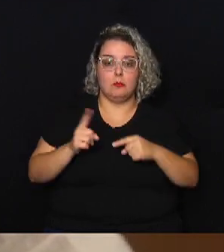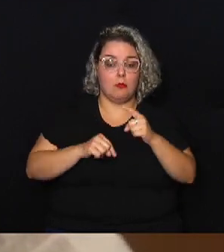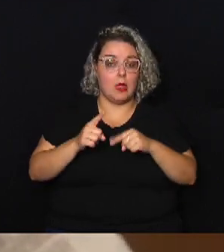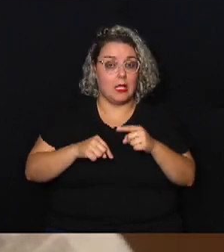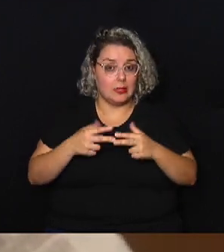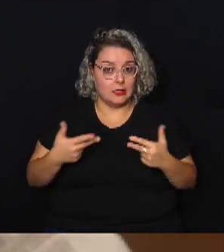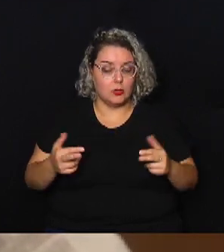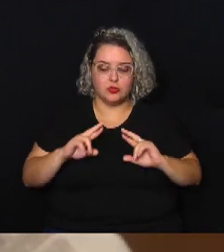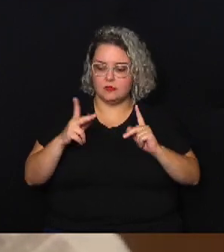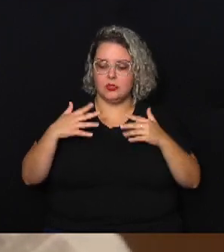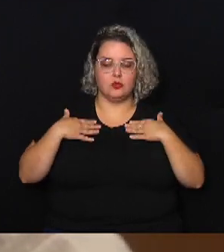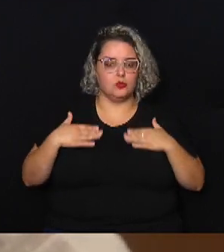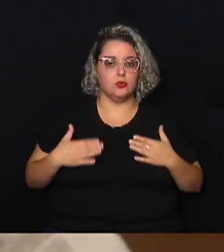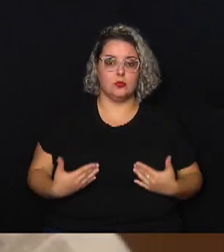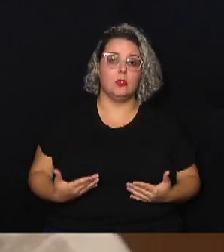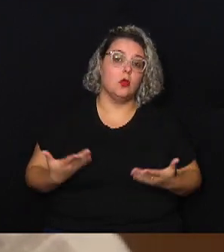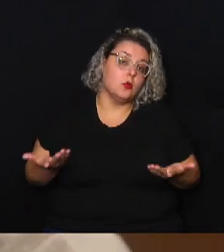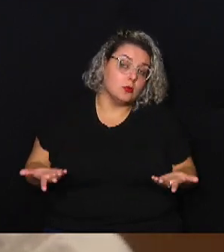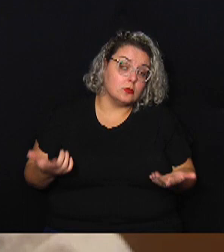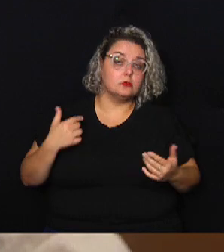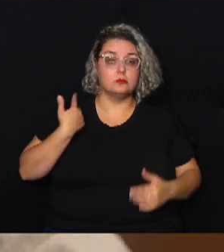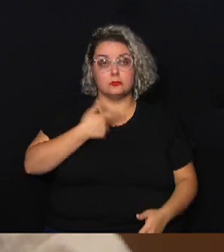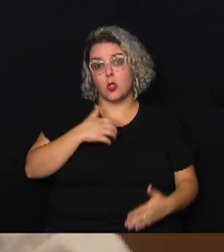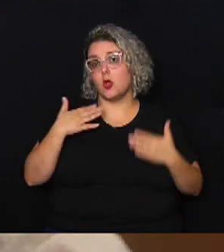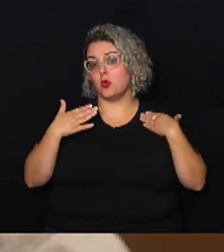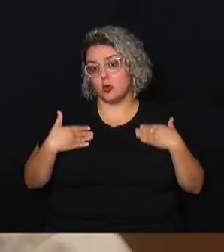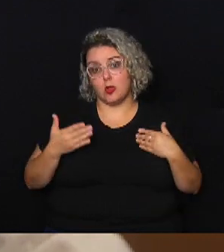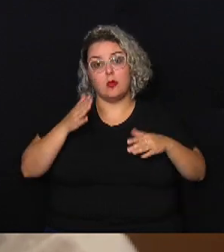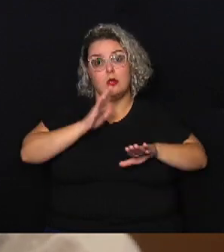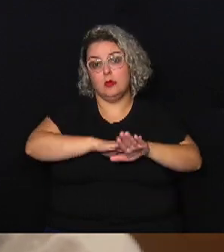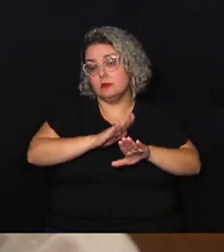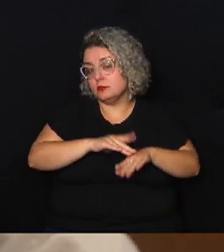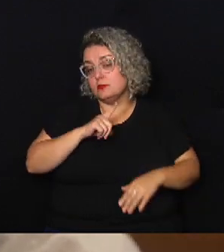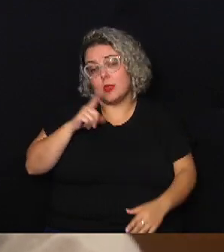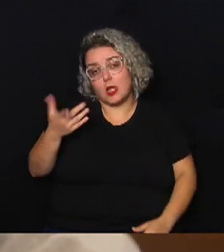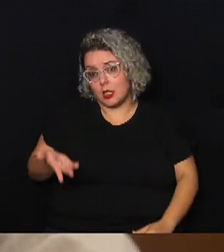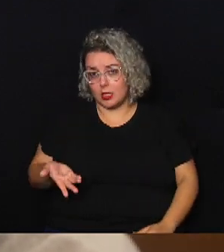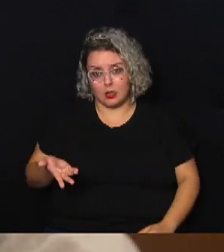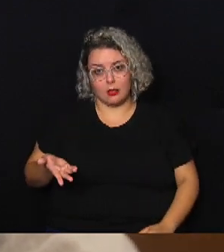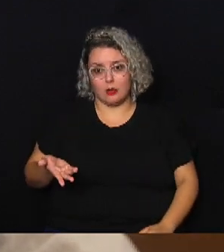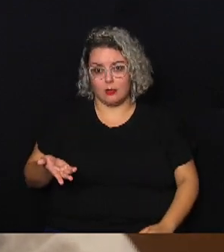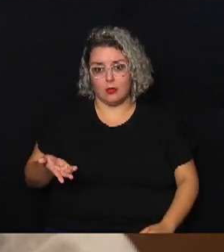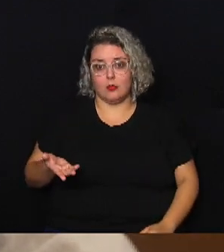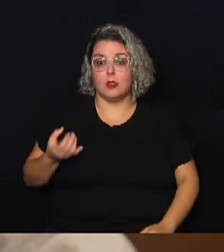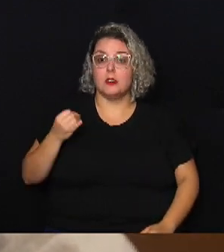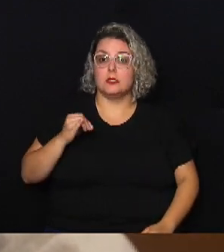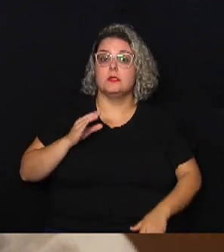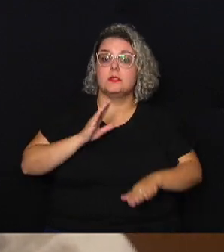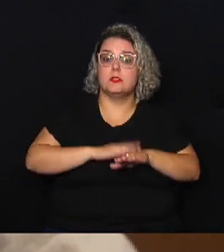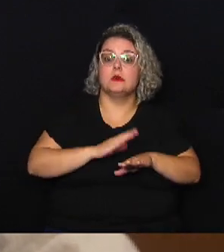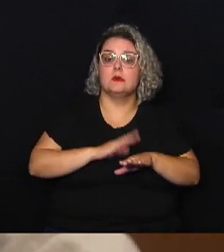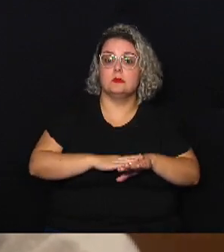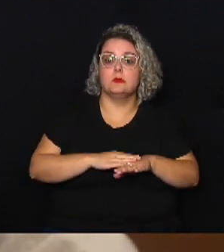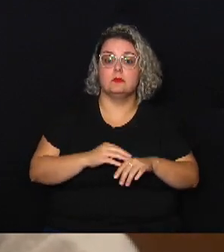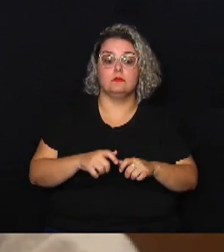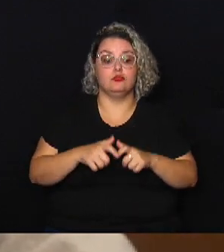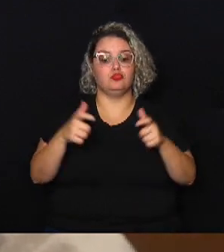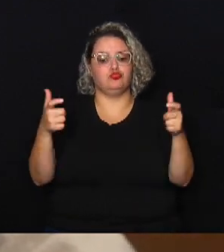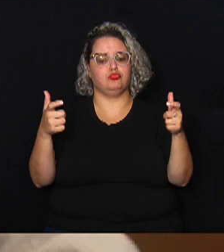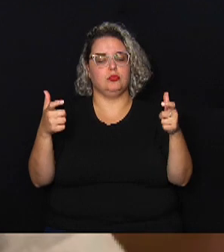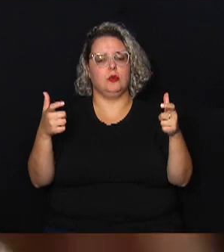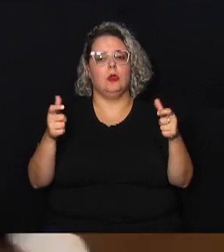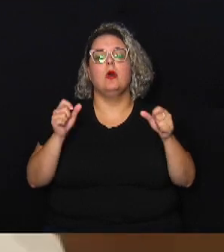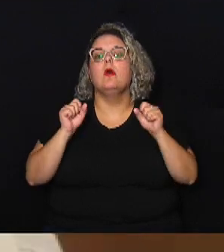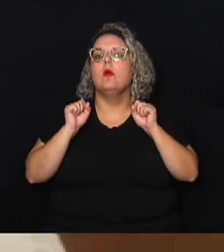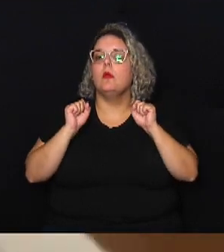diferente ao nosso corpo, o nosso corpo vai ter uma reação a esse material. E se essa reação for exacerbada,